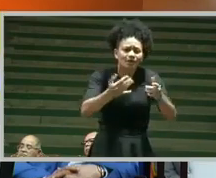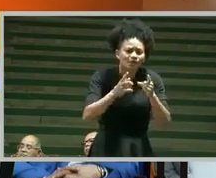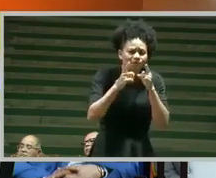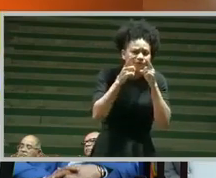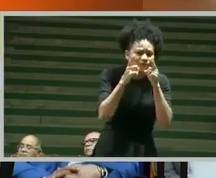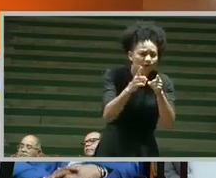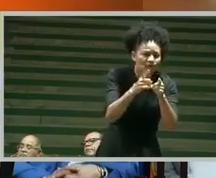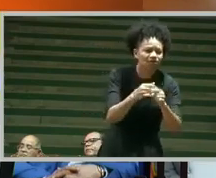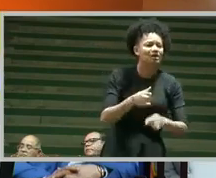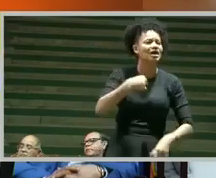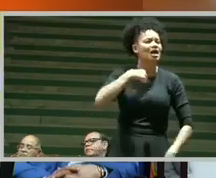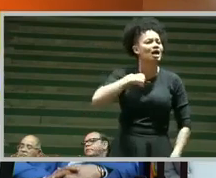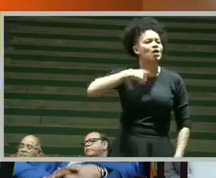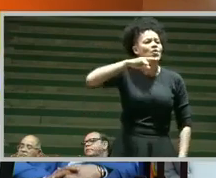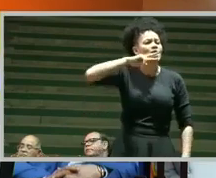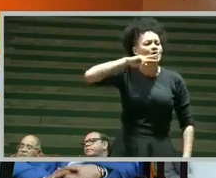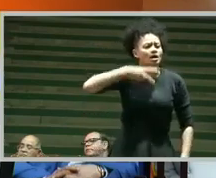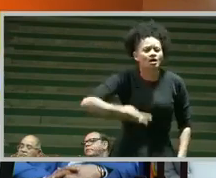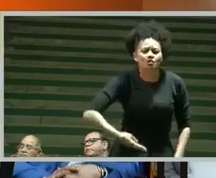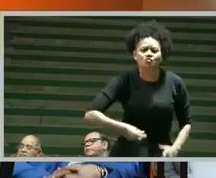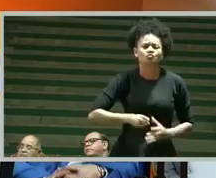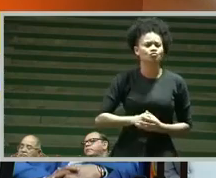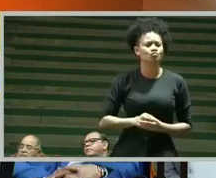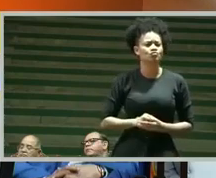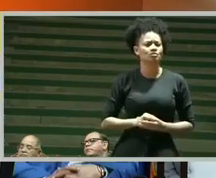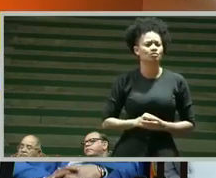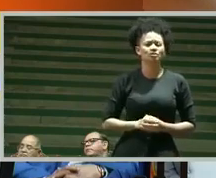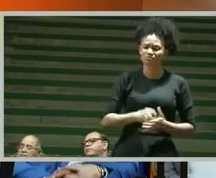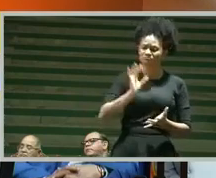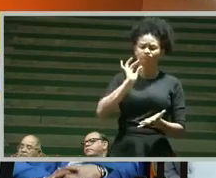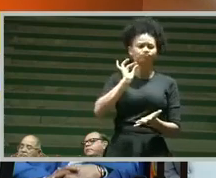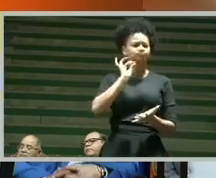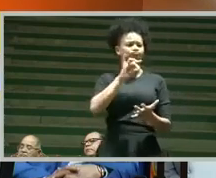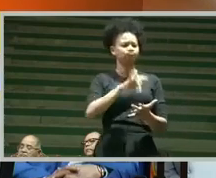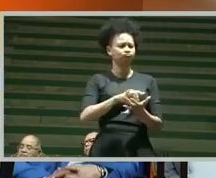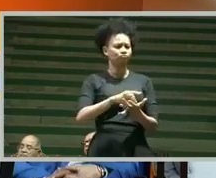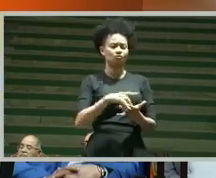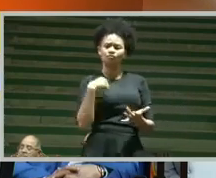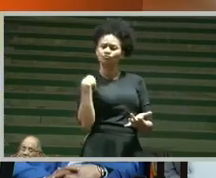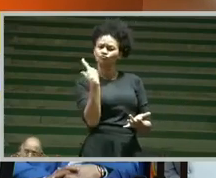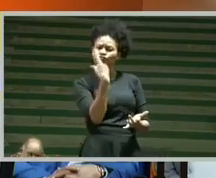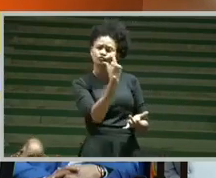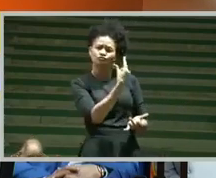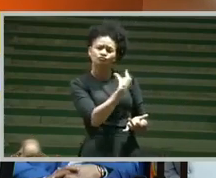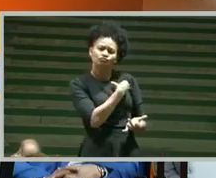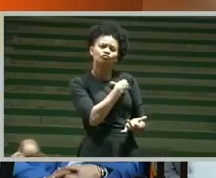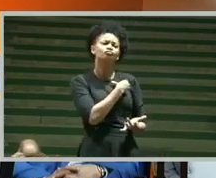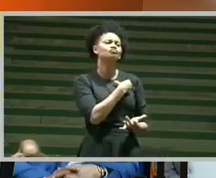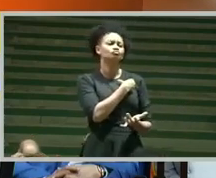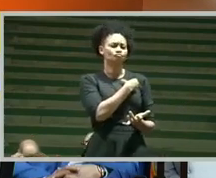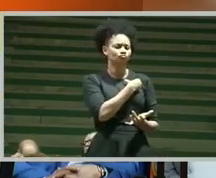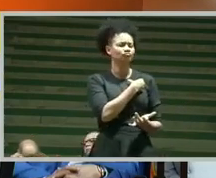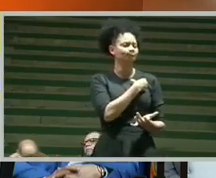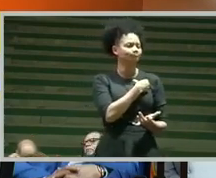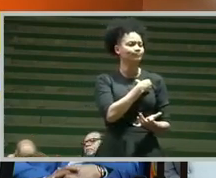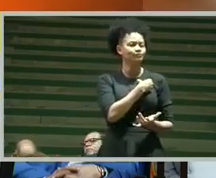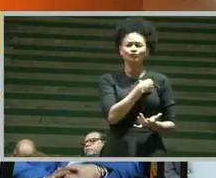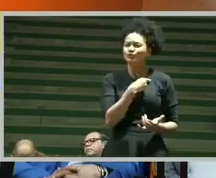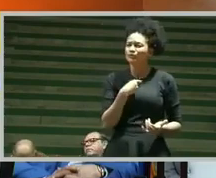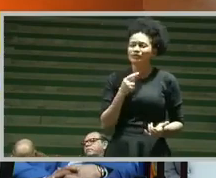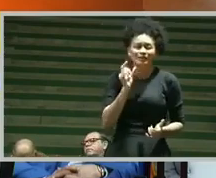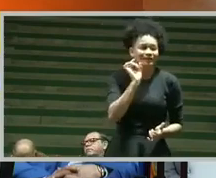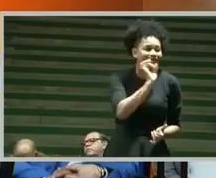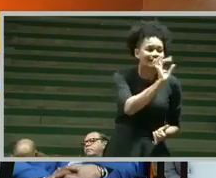que eu reconheço que, de certa forma, nós estamos extremamente